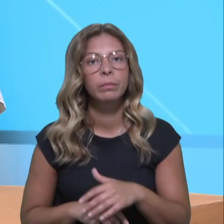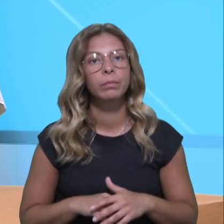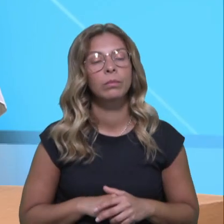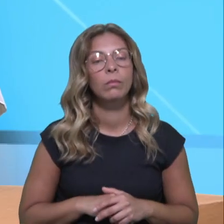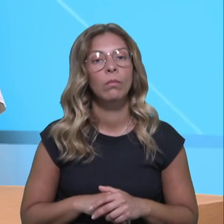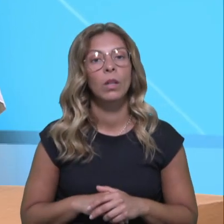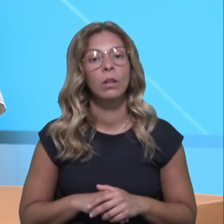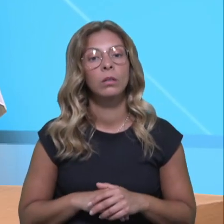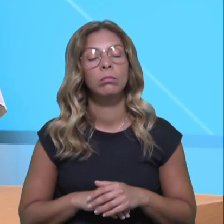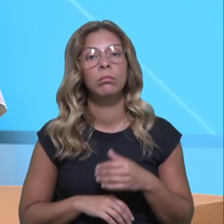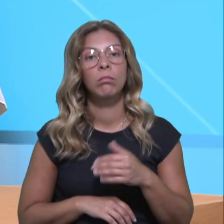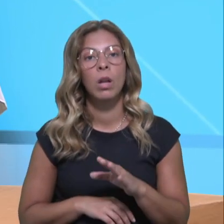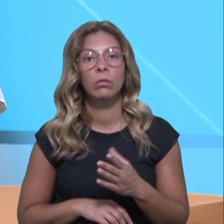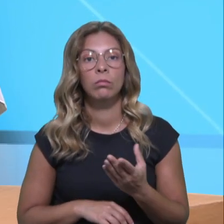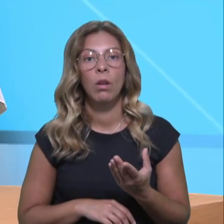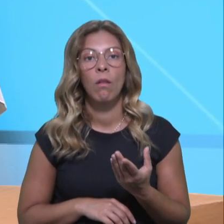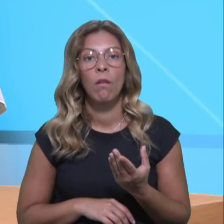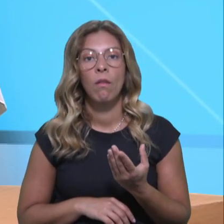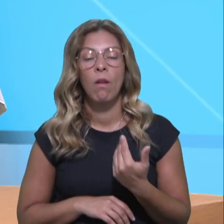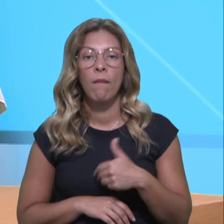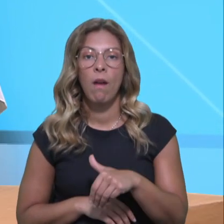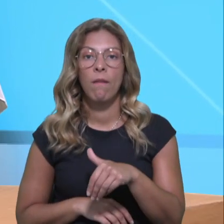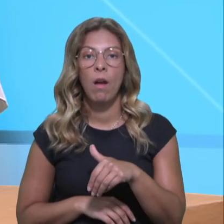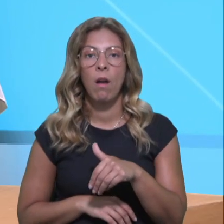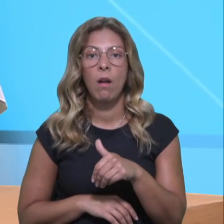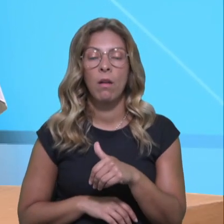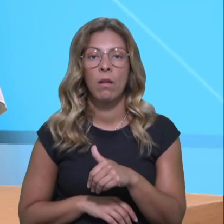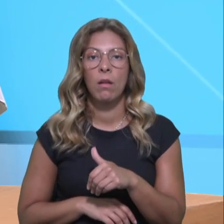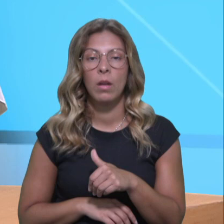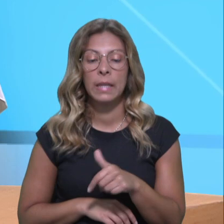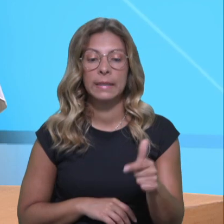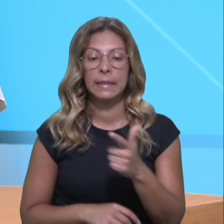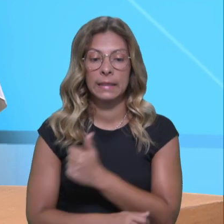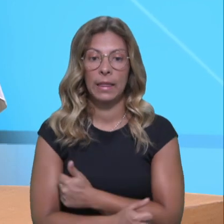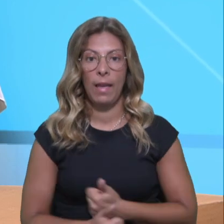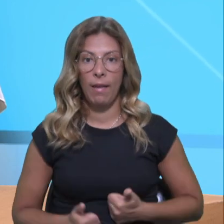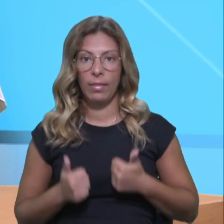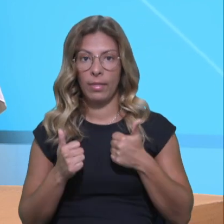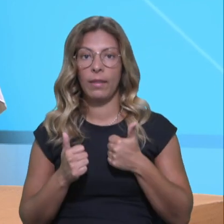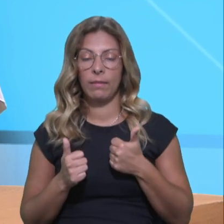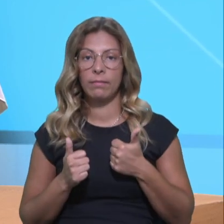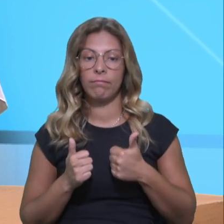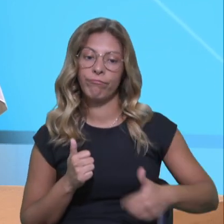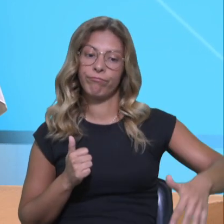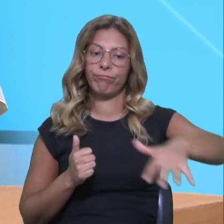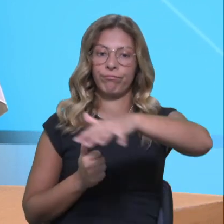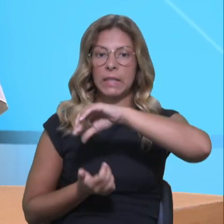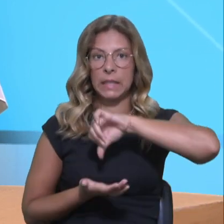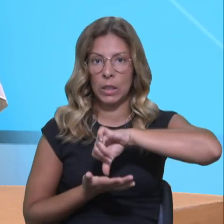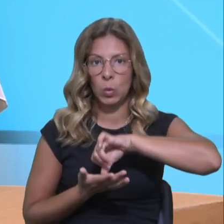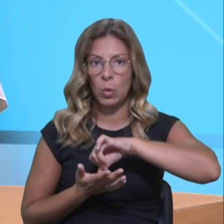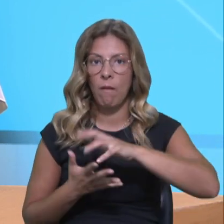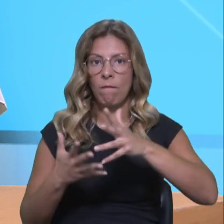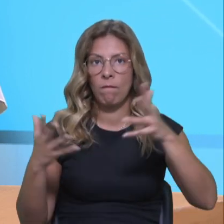sabemos, depois à partida, que nas cidades, nos grandes centros, não há o sentido